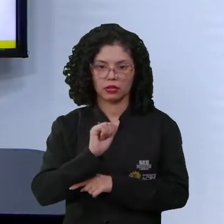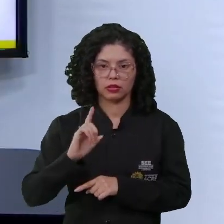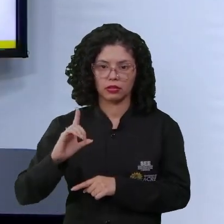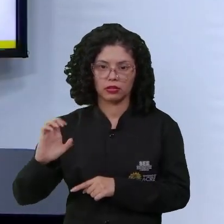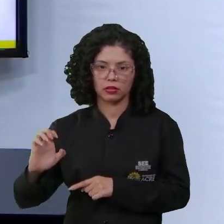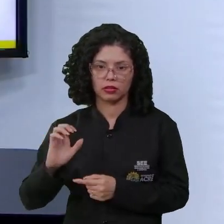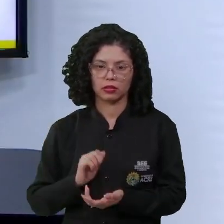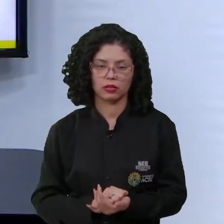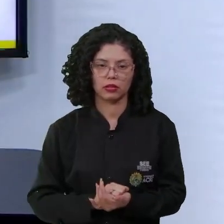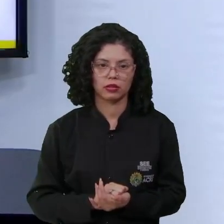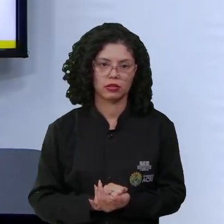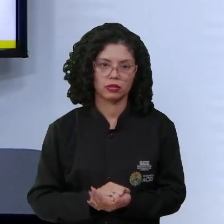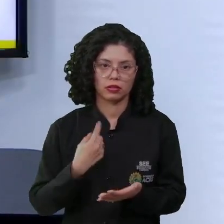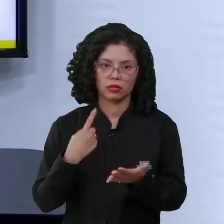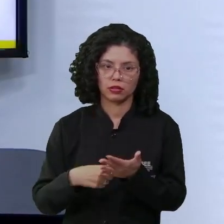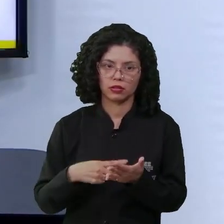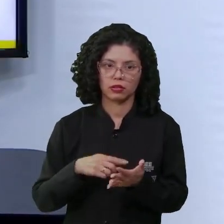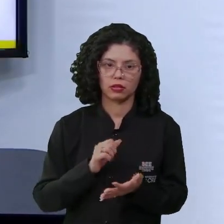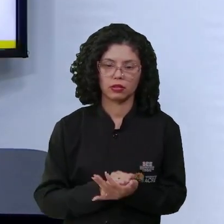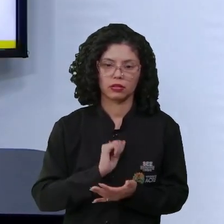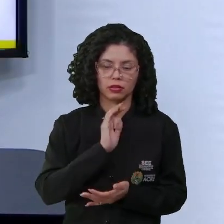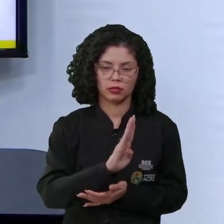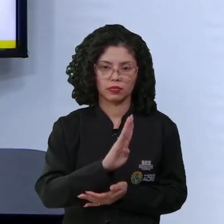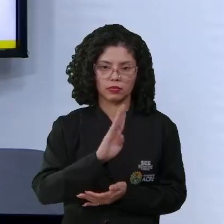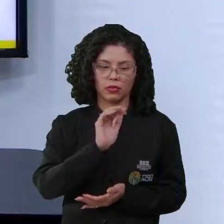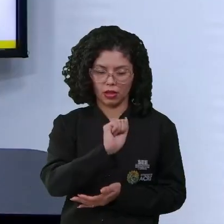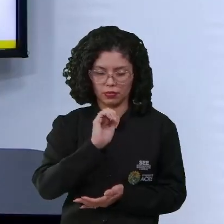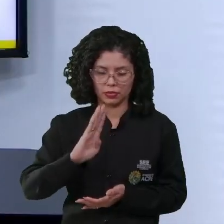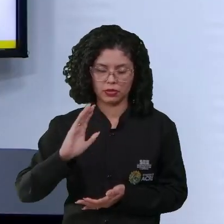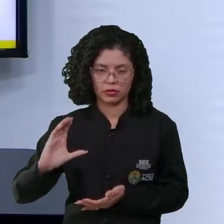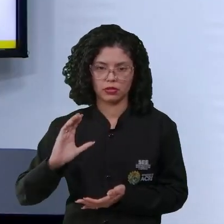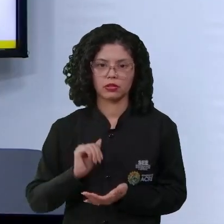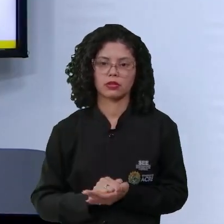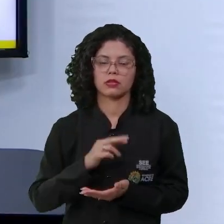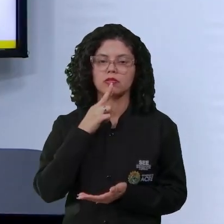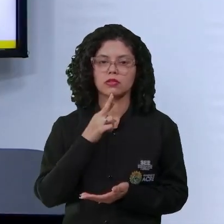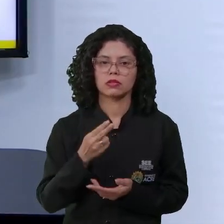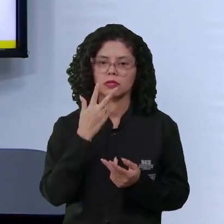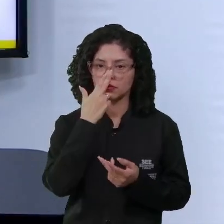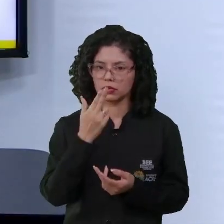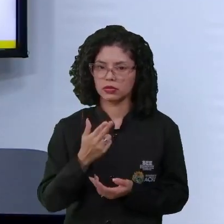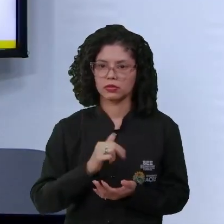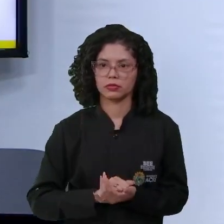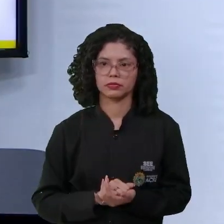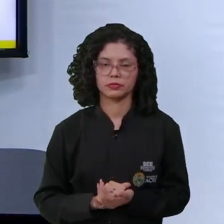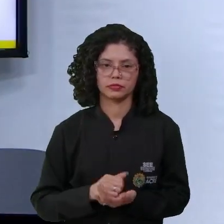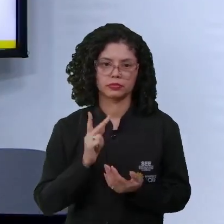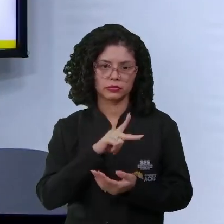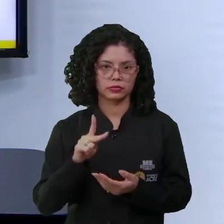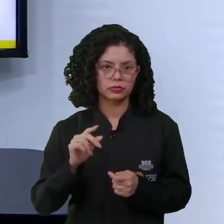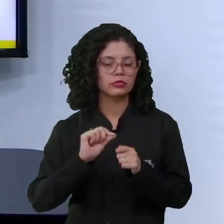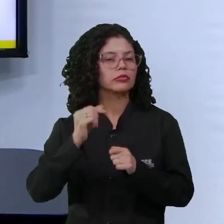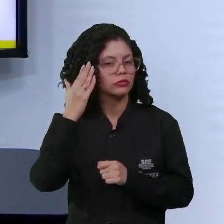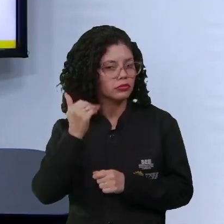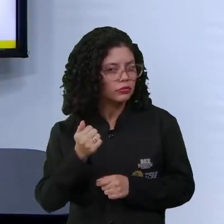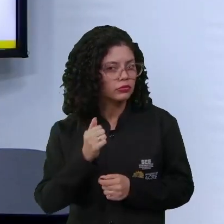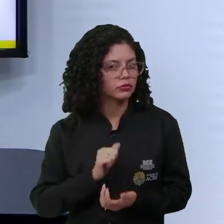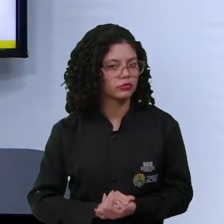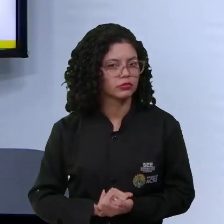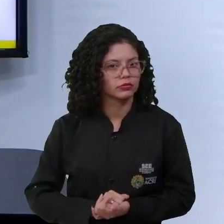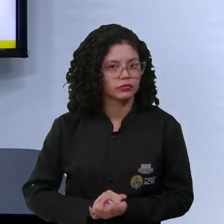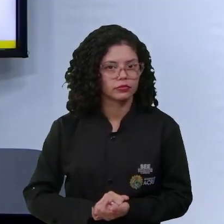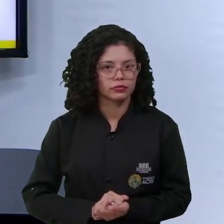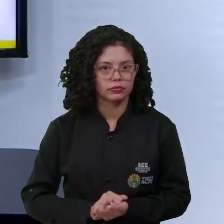ADE, vou considerar o triângulo ABC e fazer o caso de semelhança. Professor, mas como é que você sabe que eles são